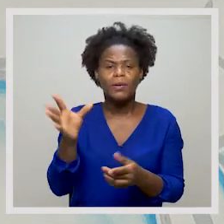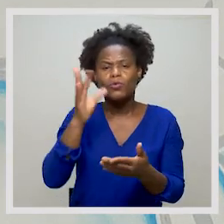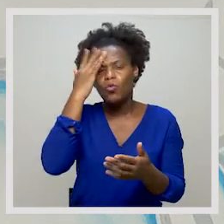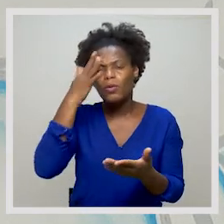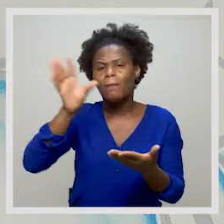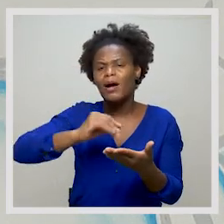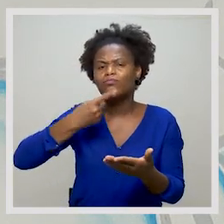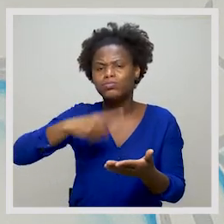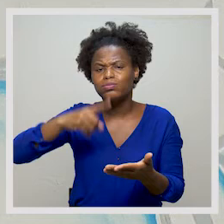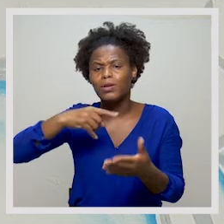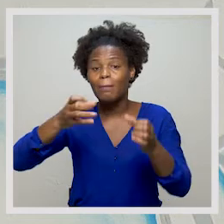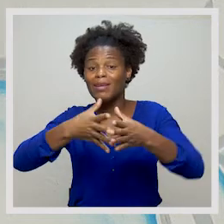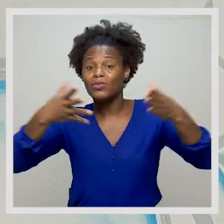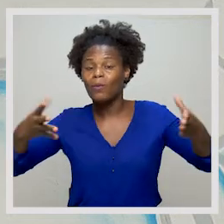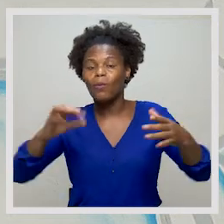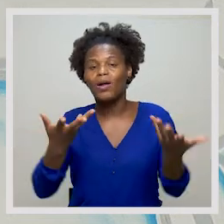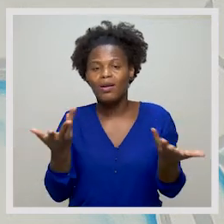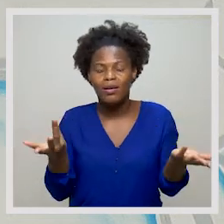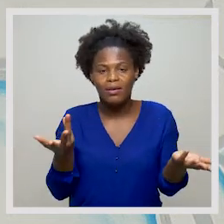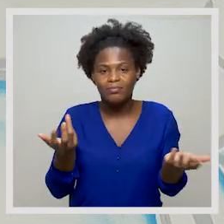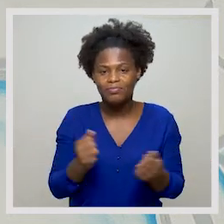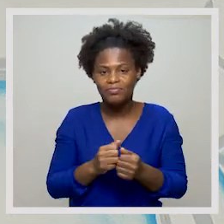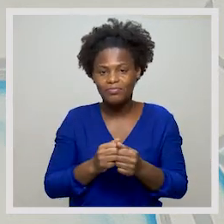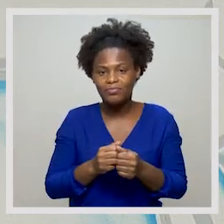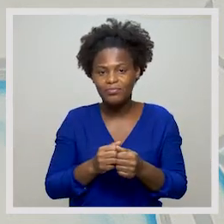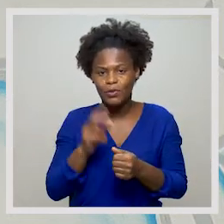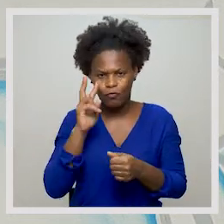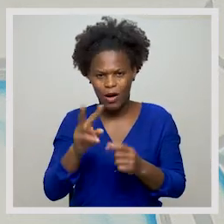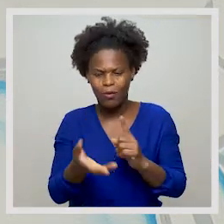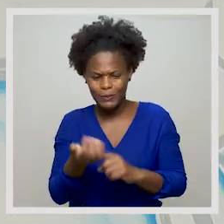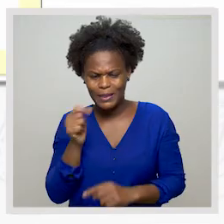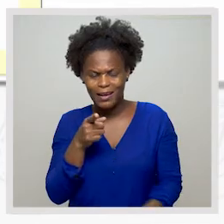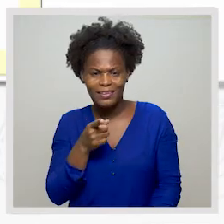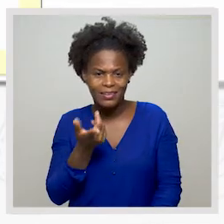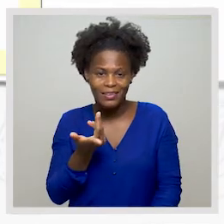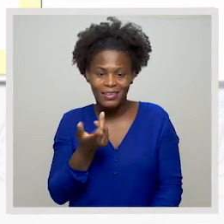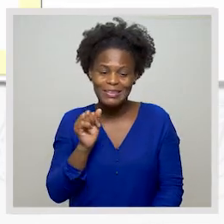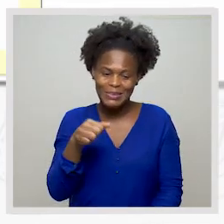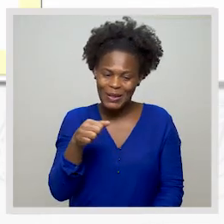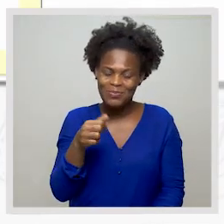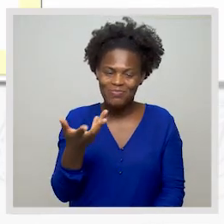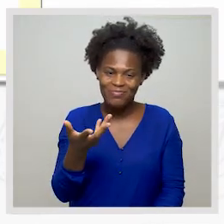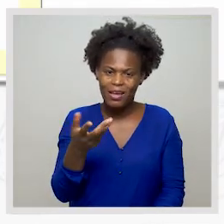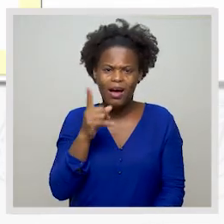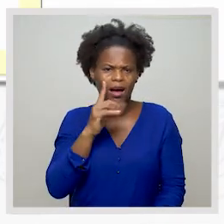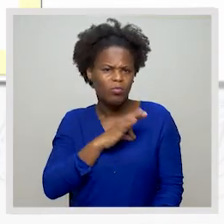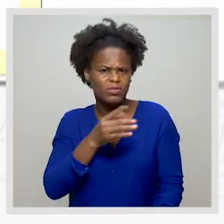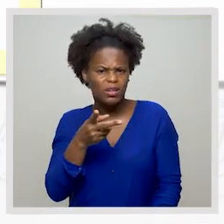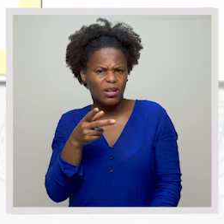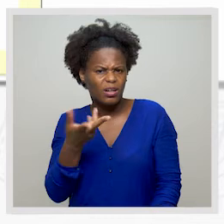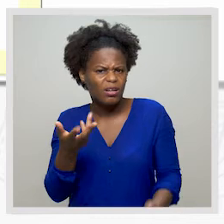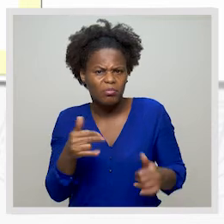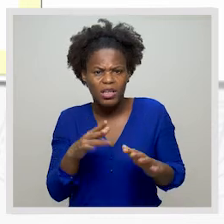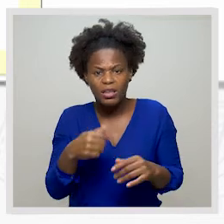por exemplo? Eu posso perguntar, qual é a classe modal? Conseguem ver? Isso. Professora, mas